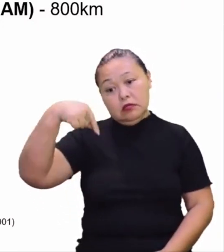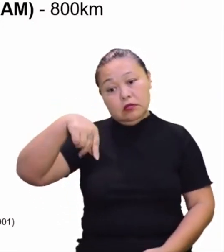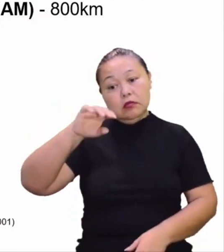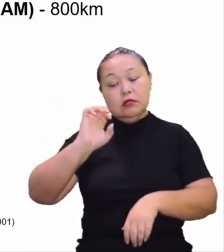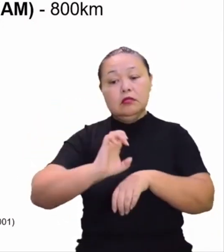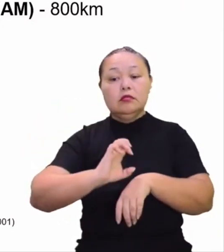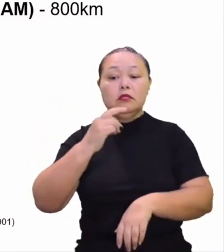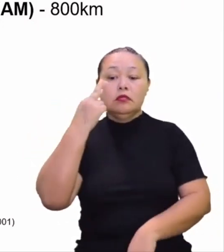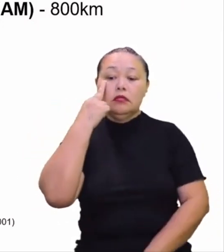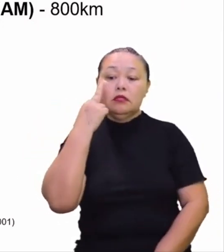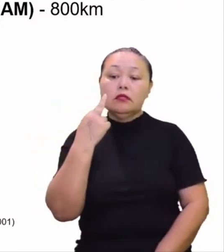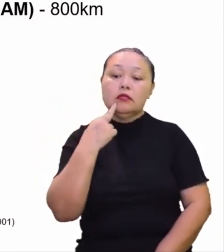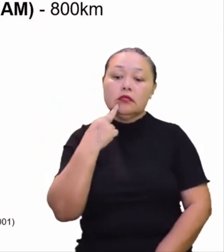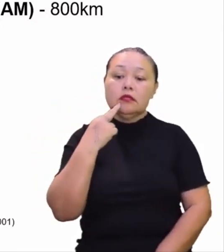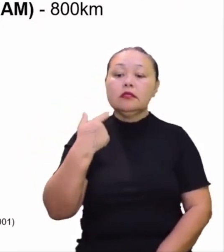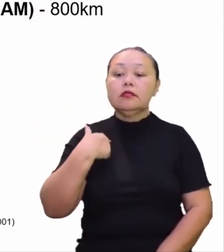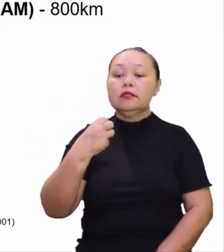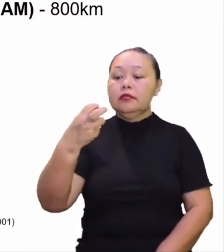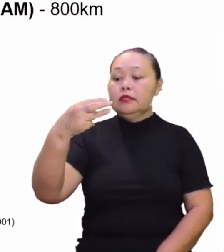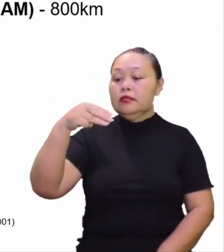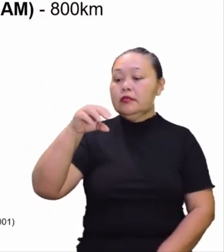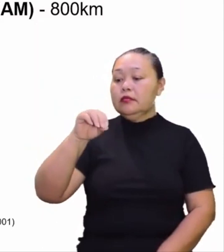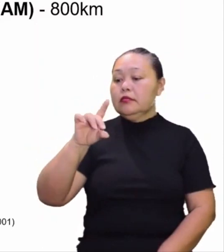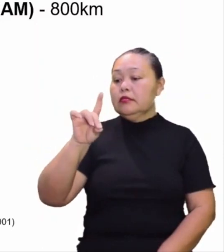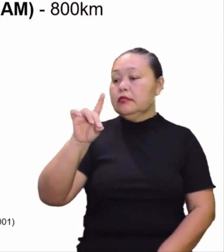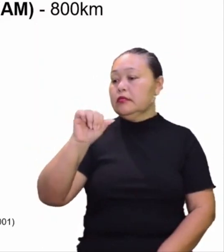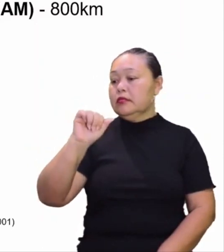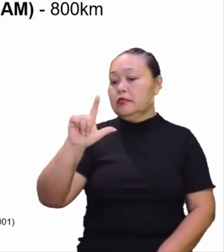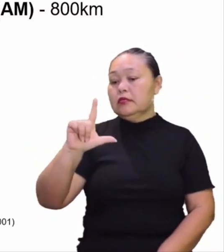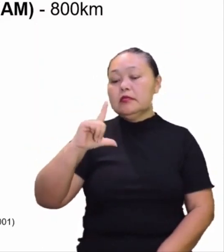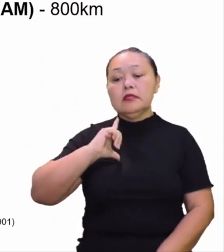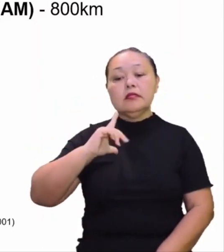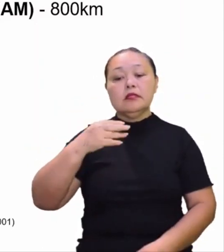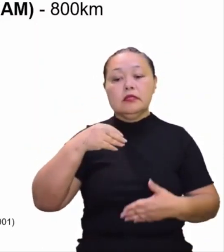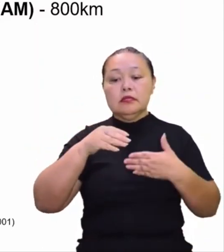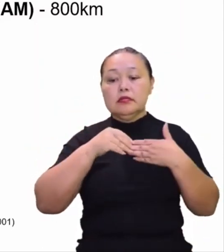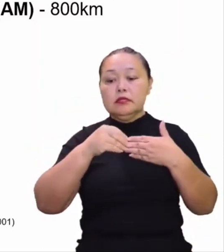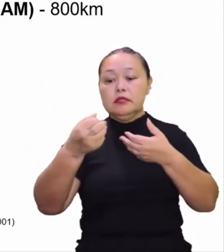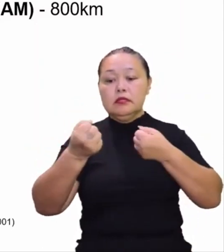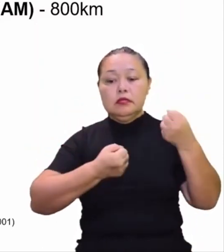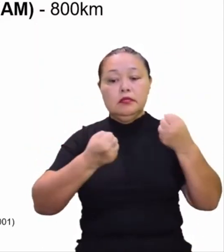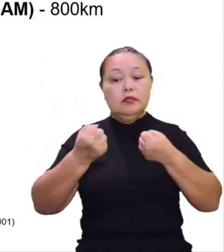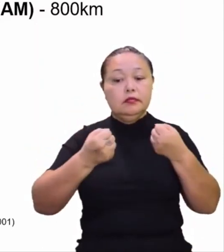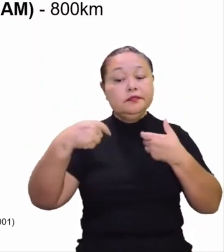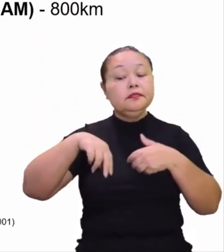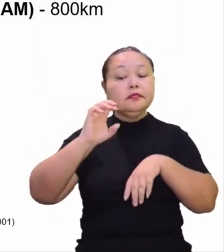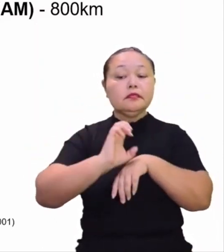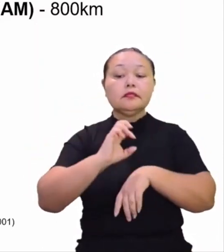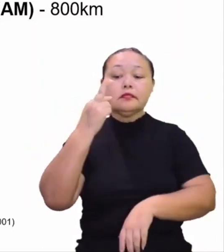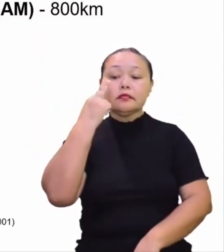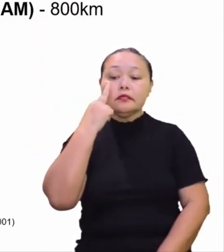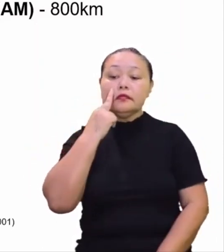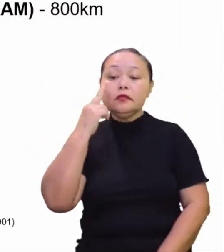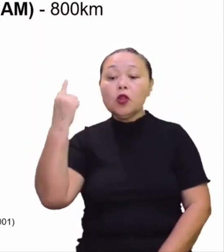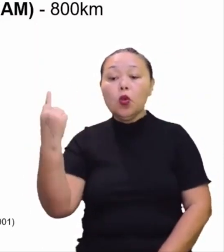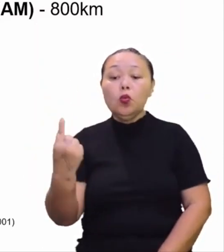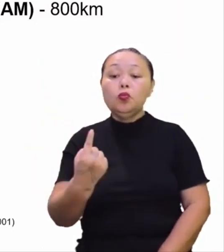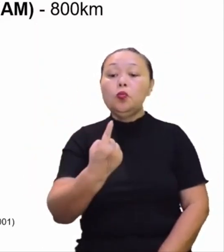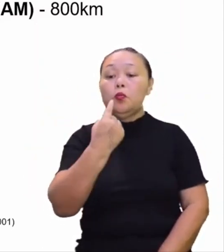né, professor Jorge? Falamos o seguinte, que os modais de transporte de Rondônia Rondônia não tem uma